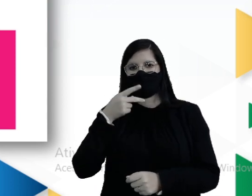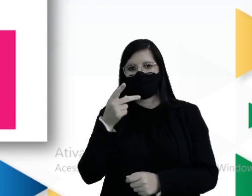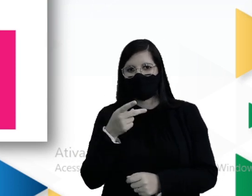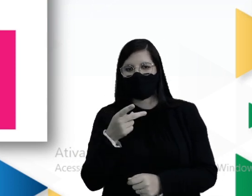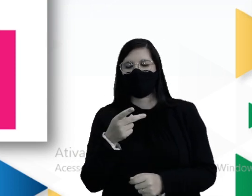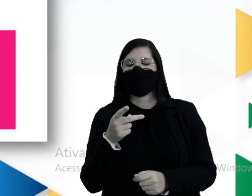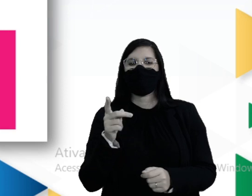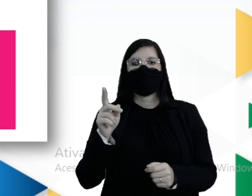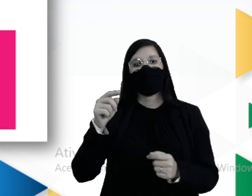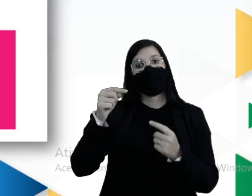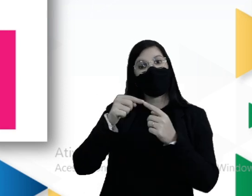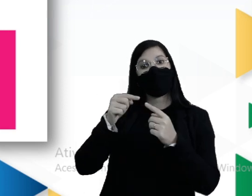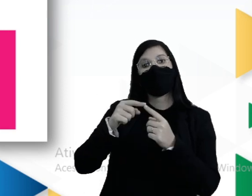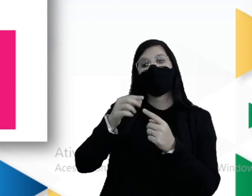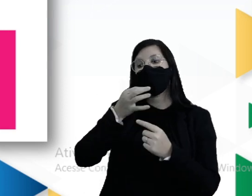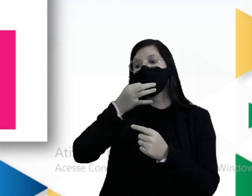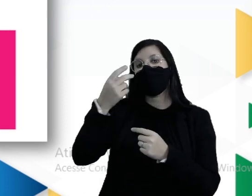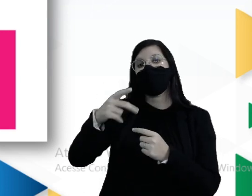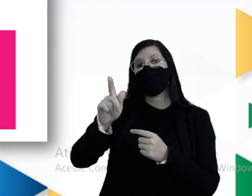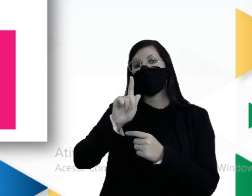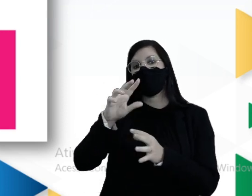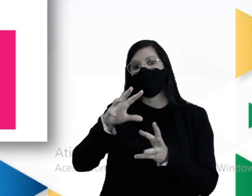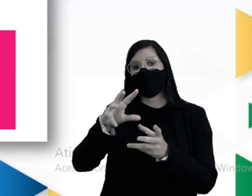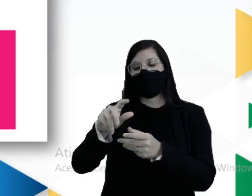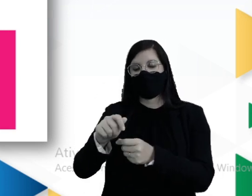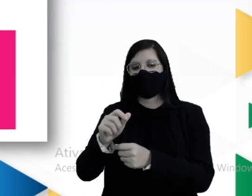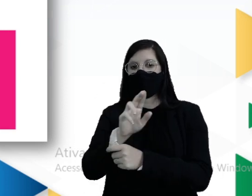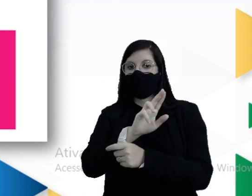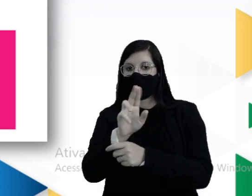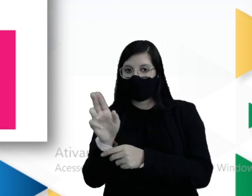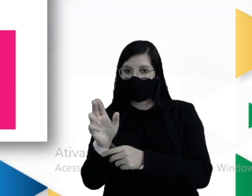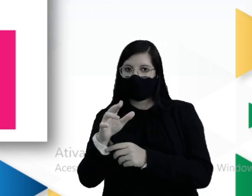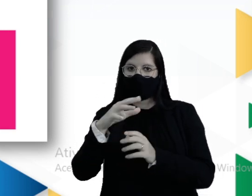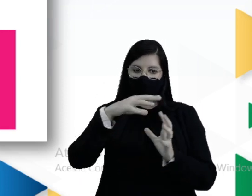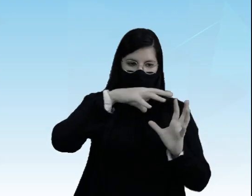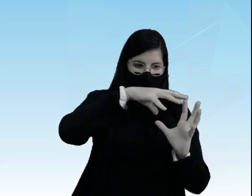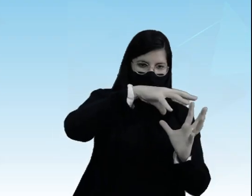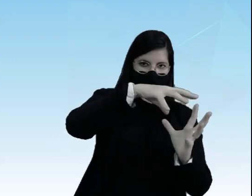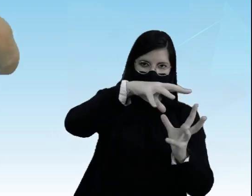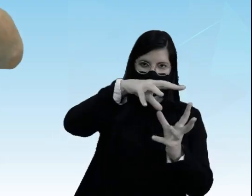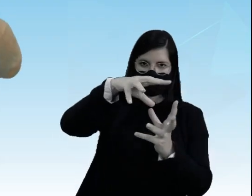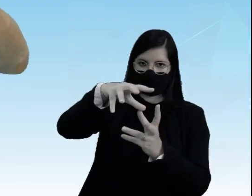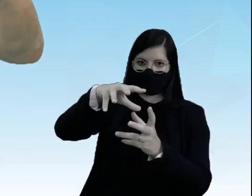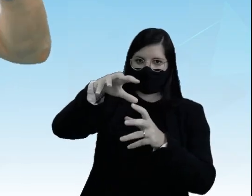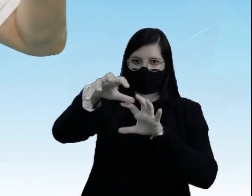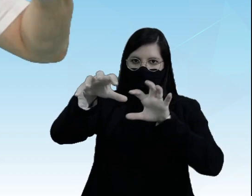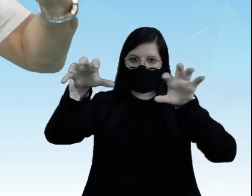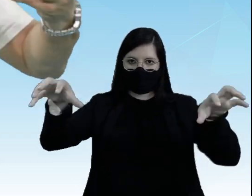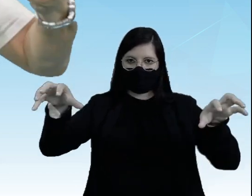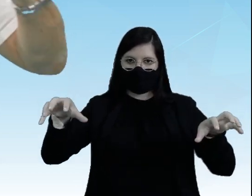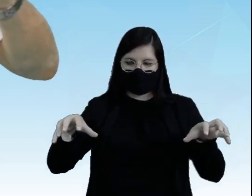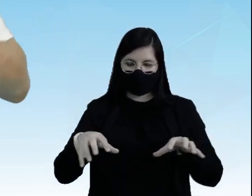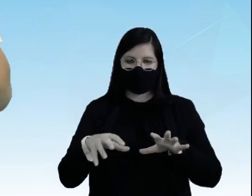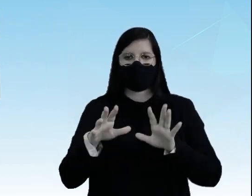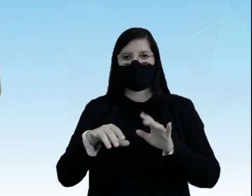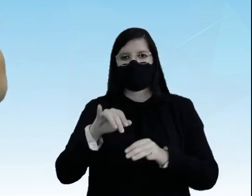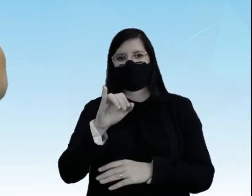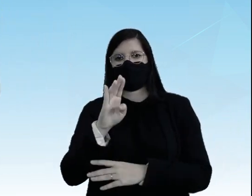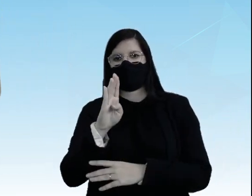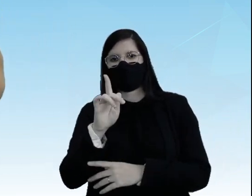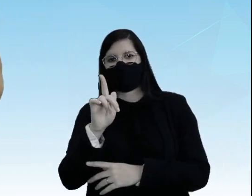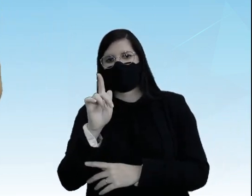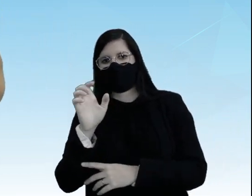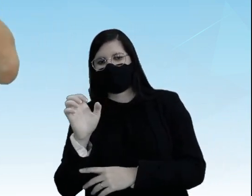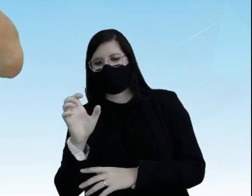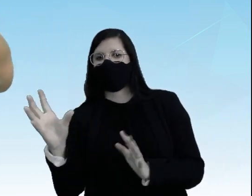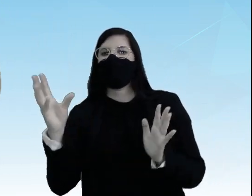segundo o geógrafo tal, a Terra tem tantos continentes. de acordo com o IBGE, então, e